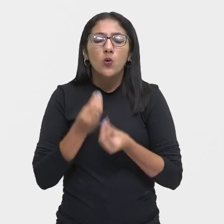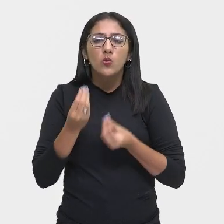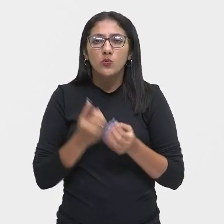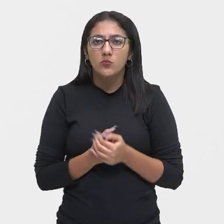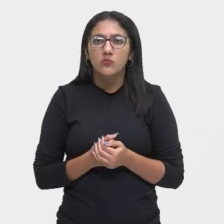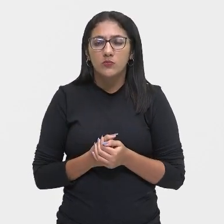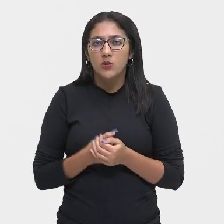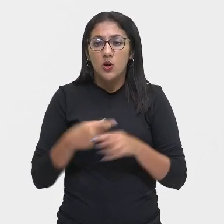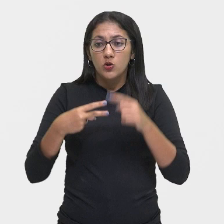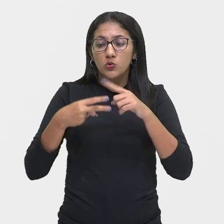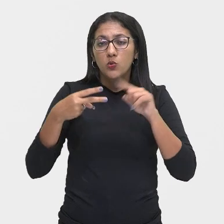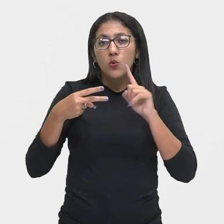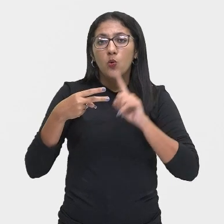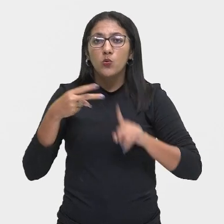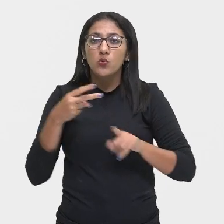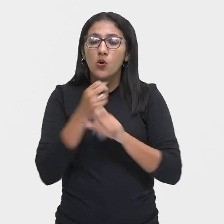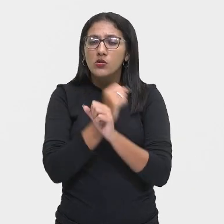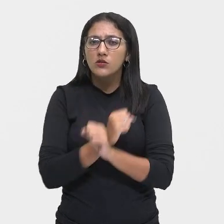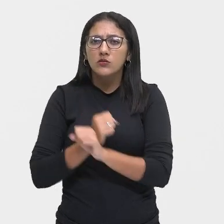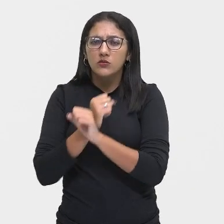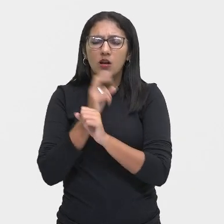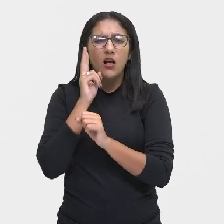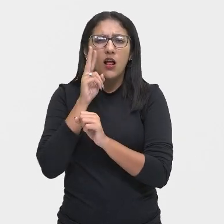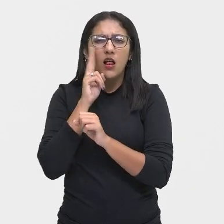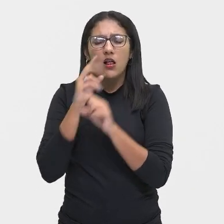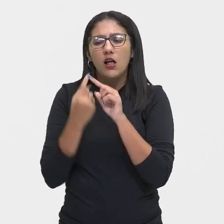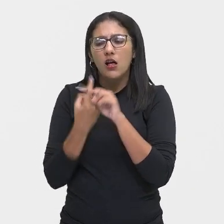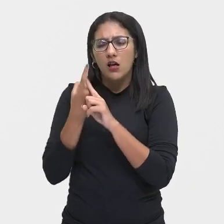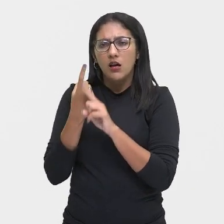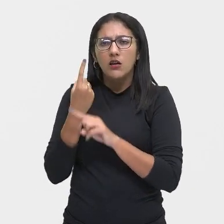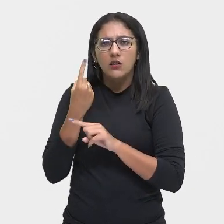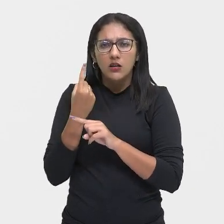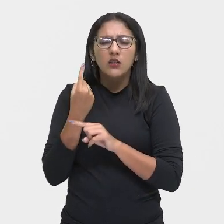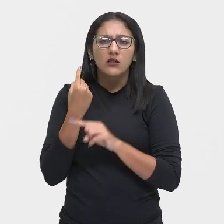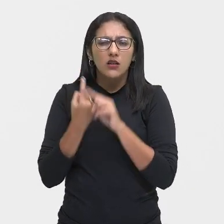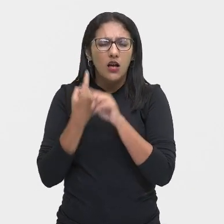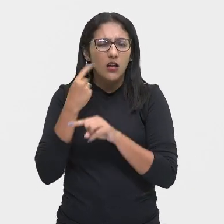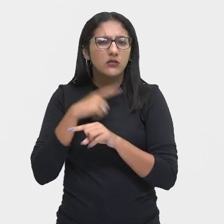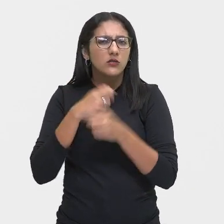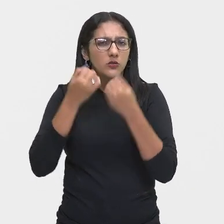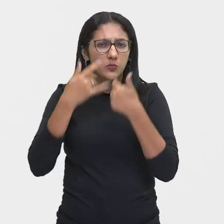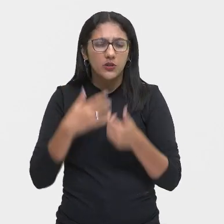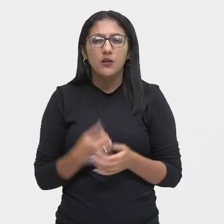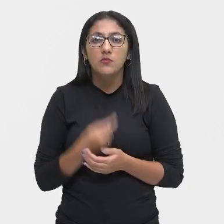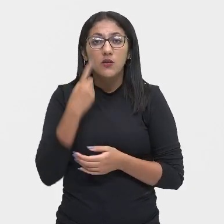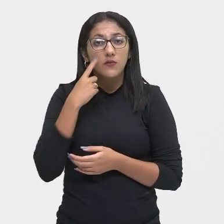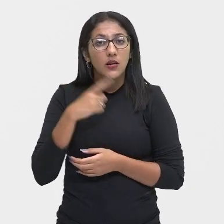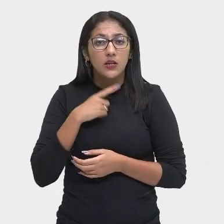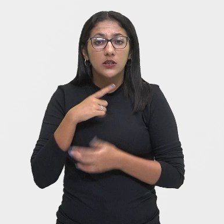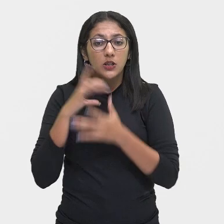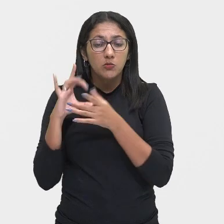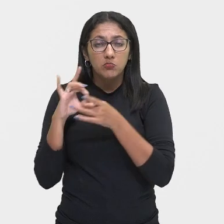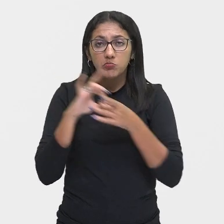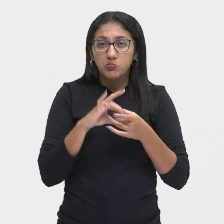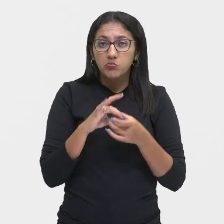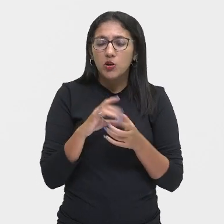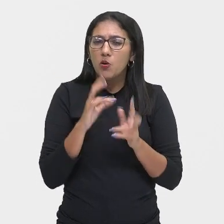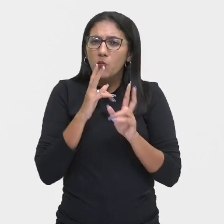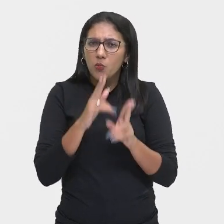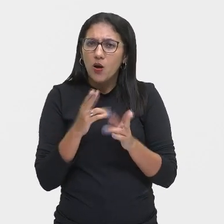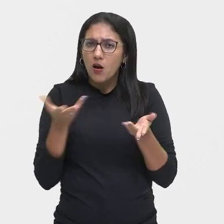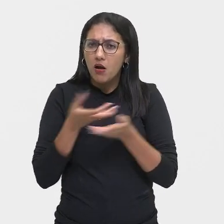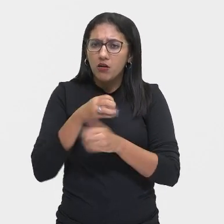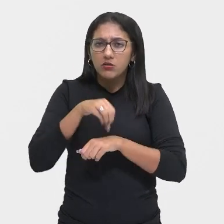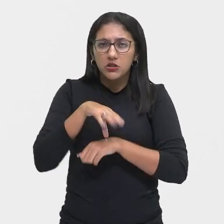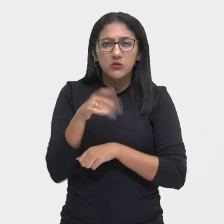2 etapas, como nós vimos lá atrás, né? Vocês podem perceber que as mesmas proteções que nós estamos dando dica